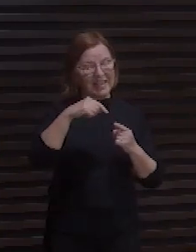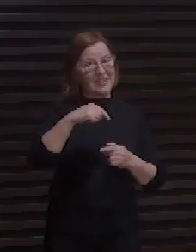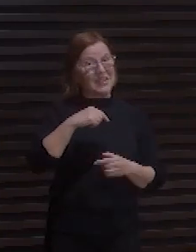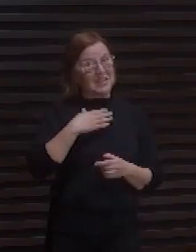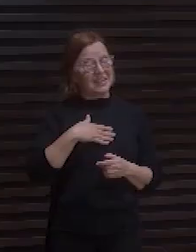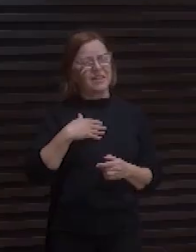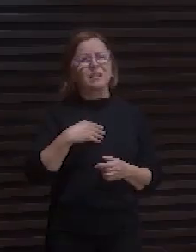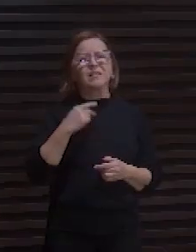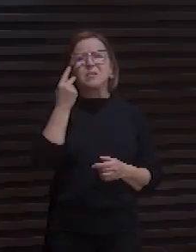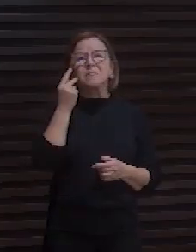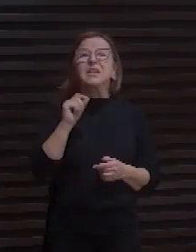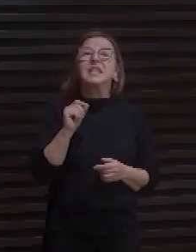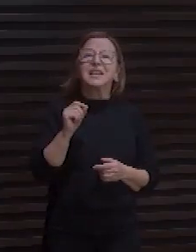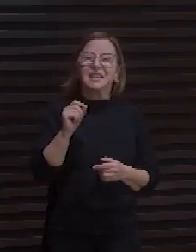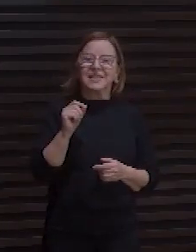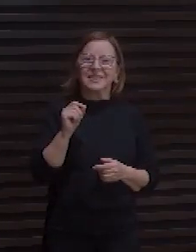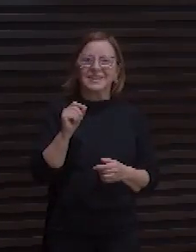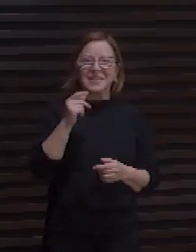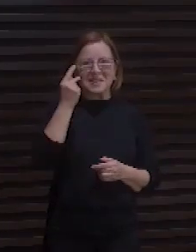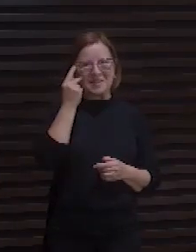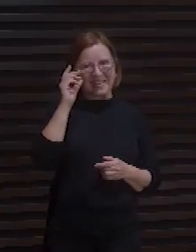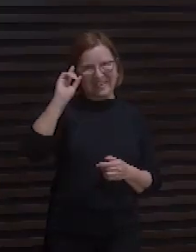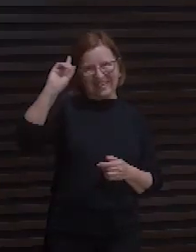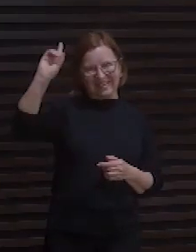Ele está falando a Deus.